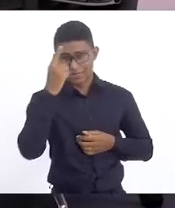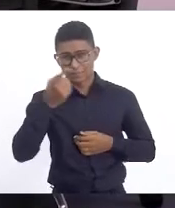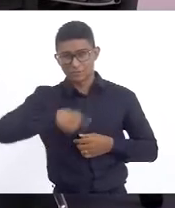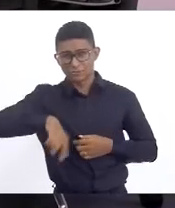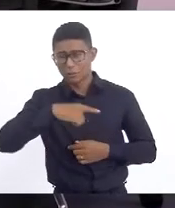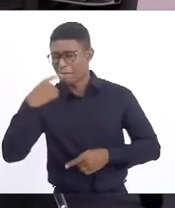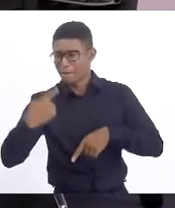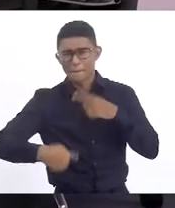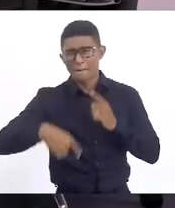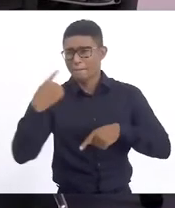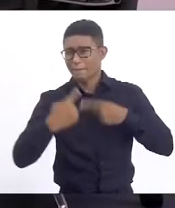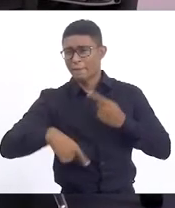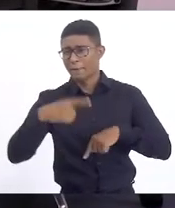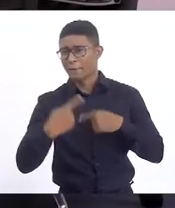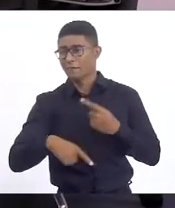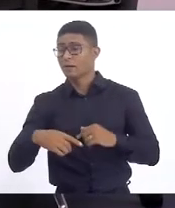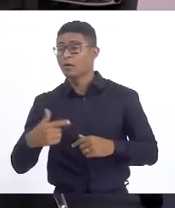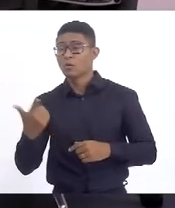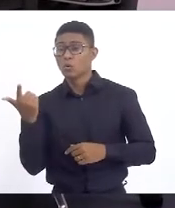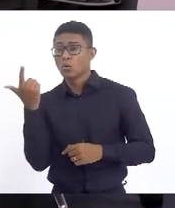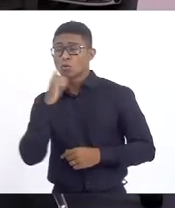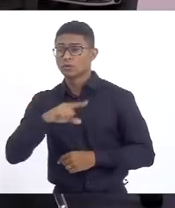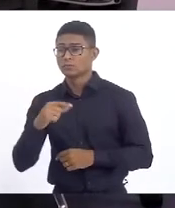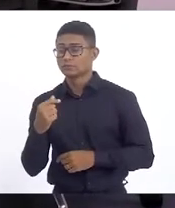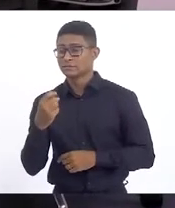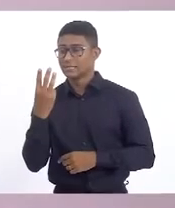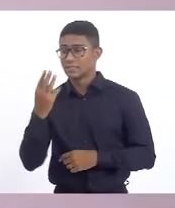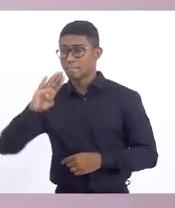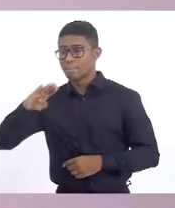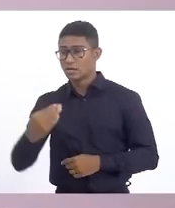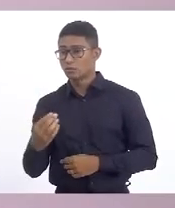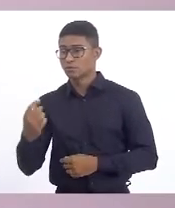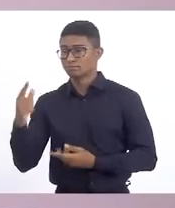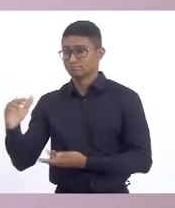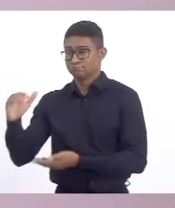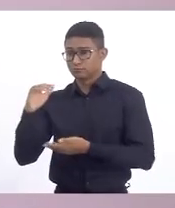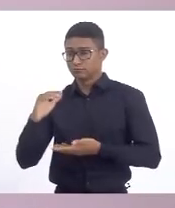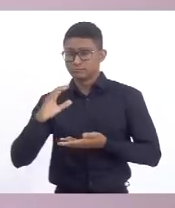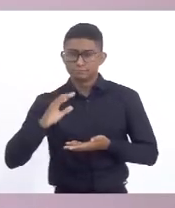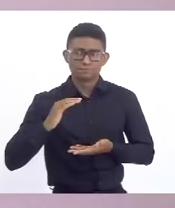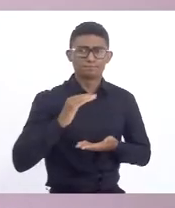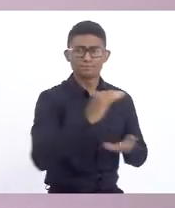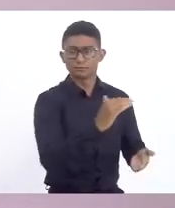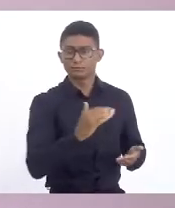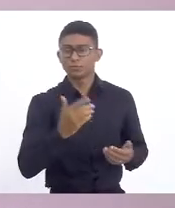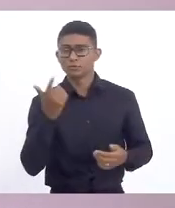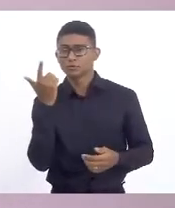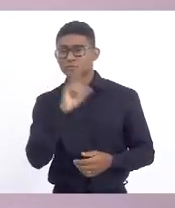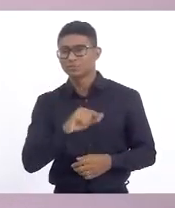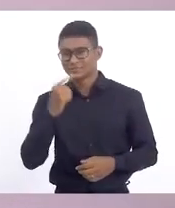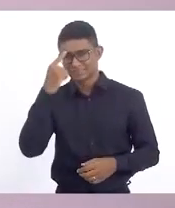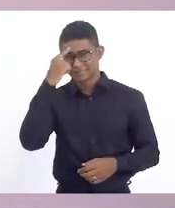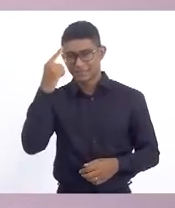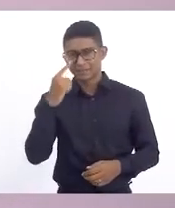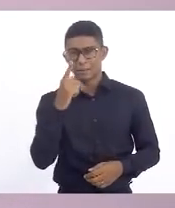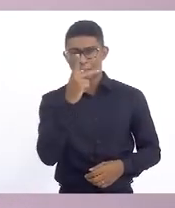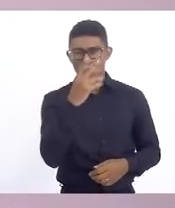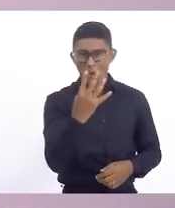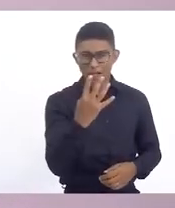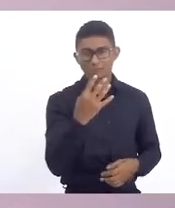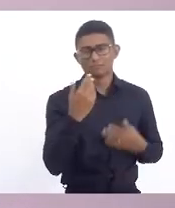valor. E os 3 milhões foram aprovados, a contrapartida foi a arrecadação da P4, lembra disso, Valdec? Lembro muito